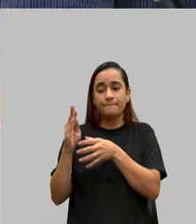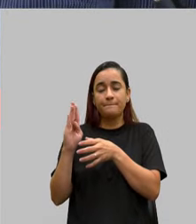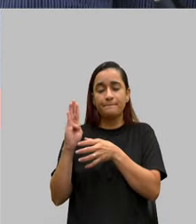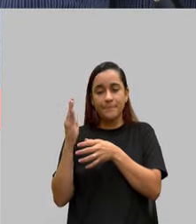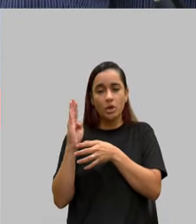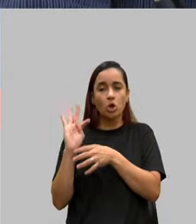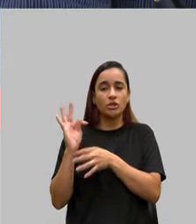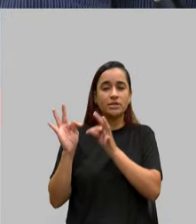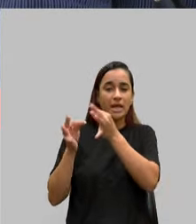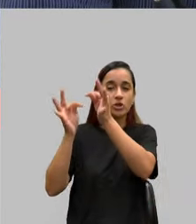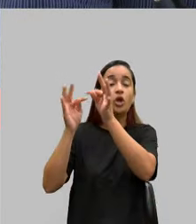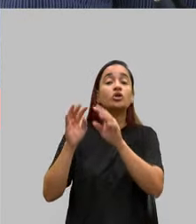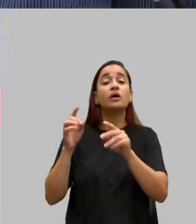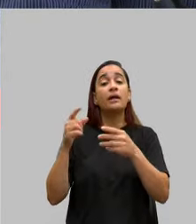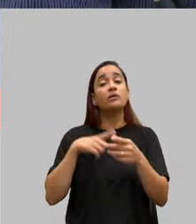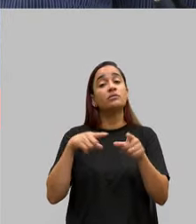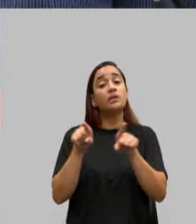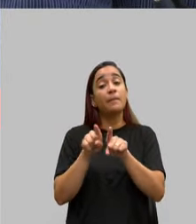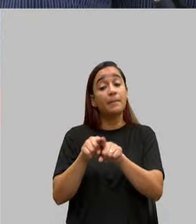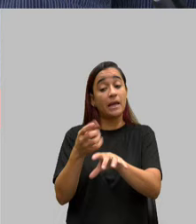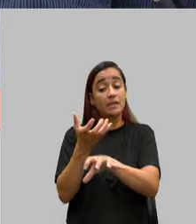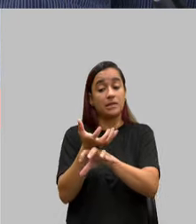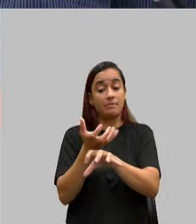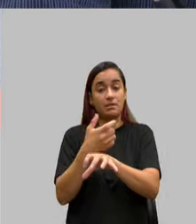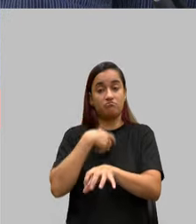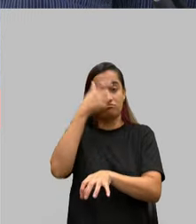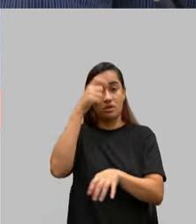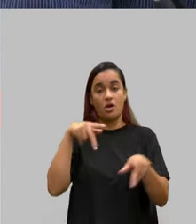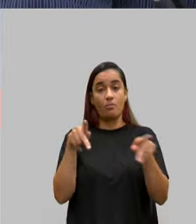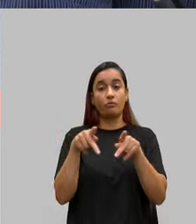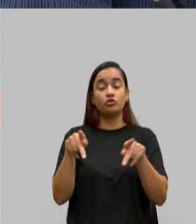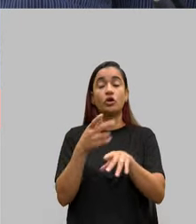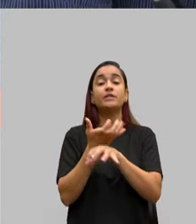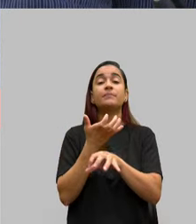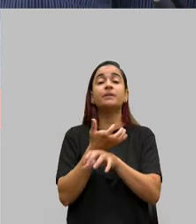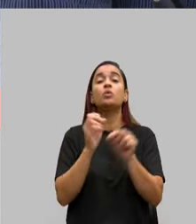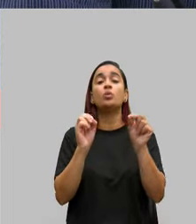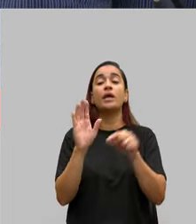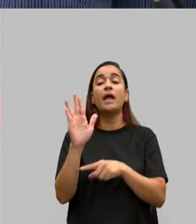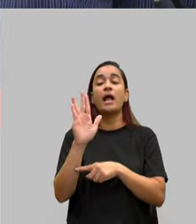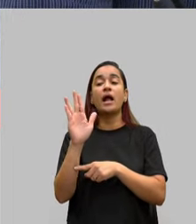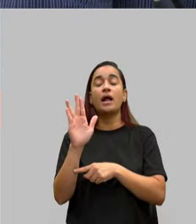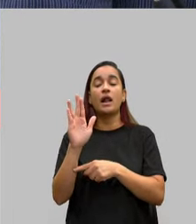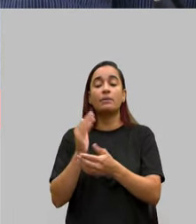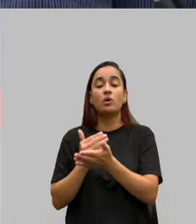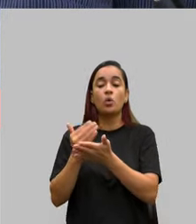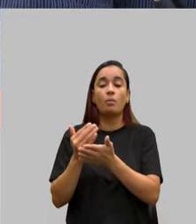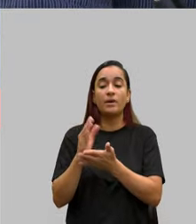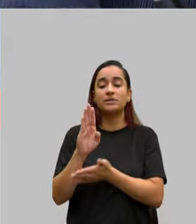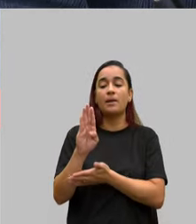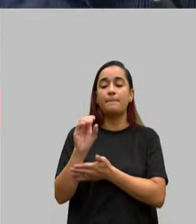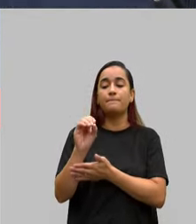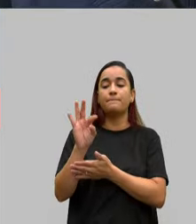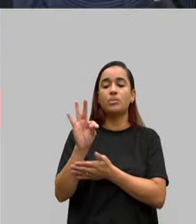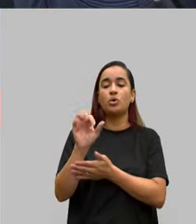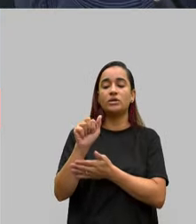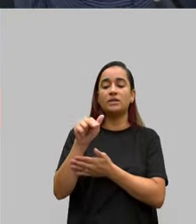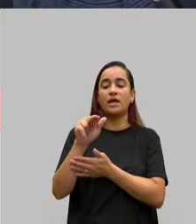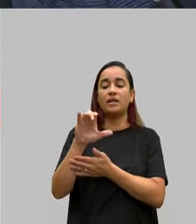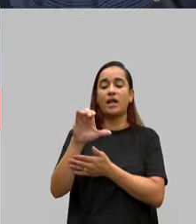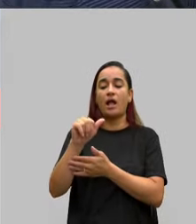Ministro uma disciplina que se chama cannabis da botânica ao medicamento estudando sempre da